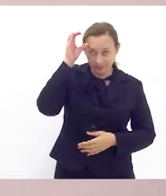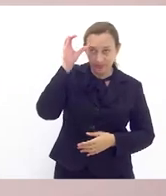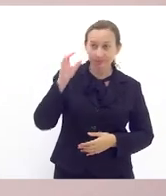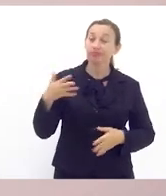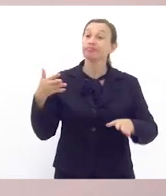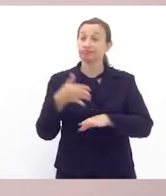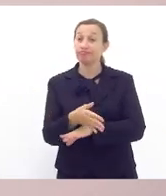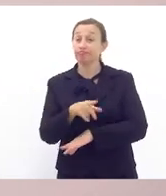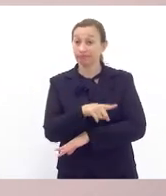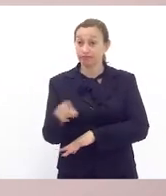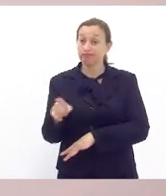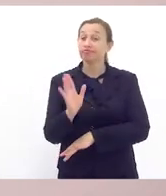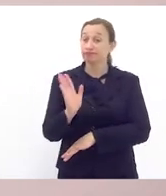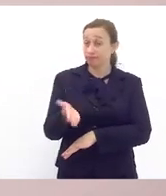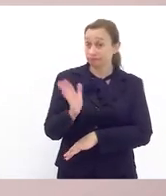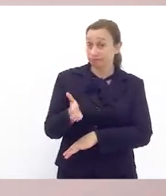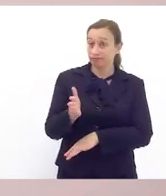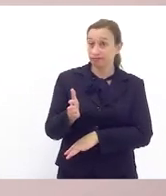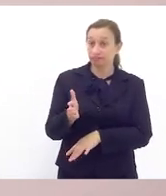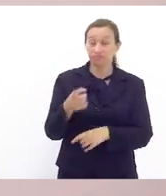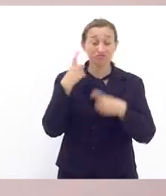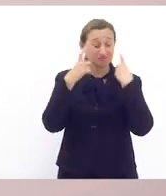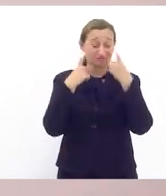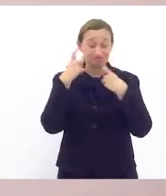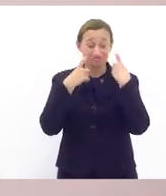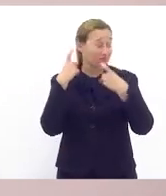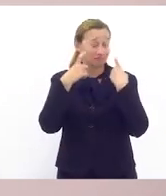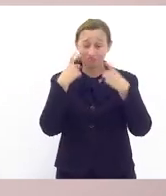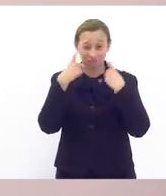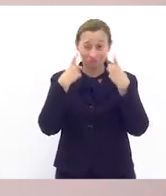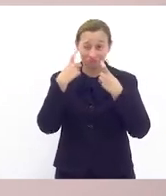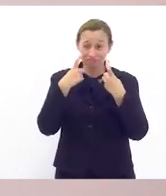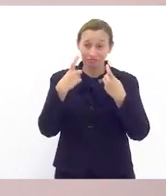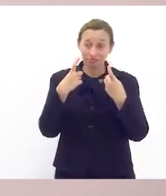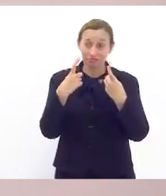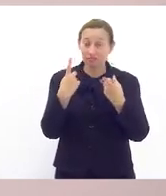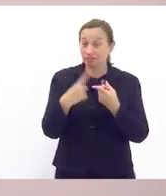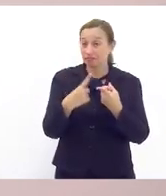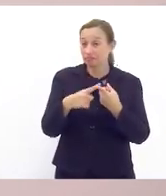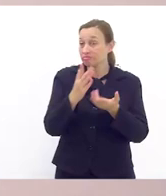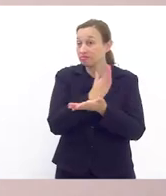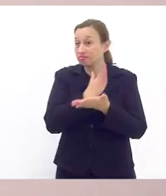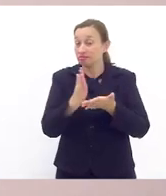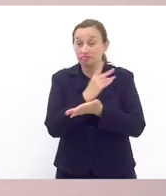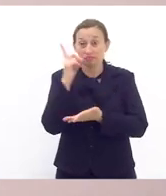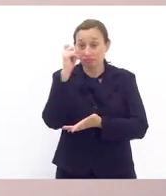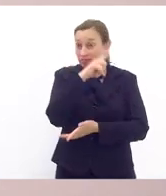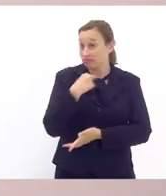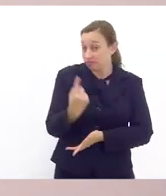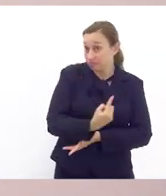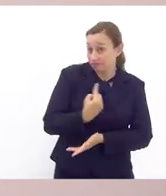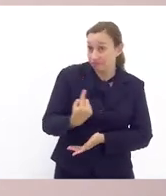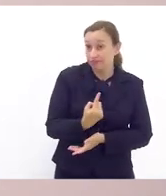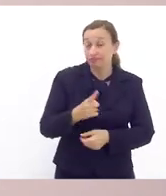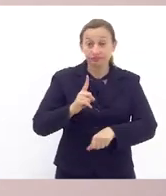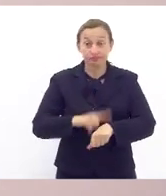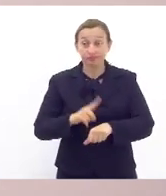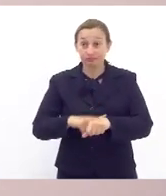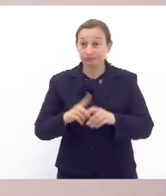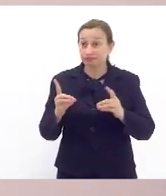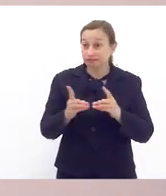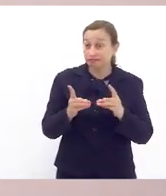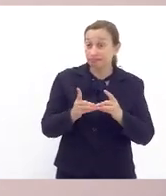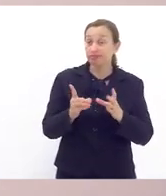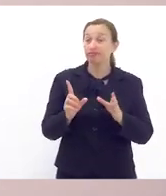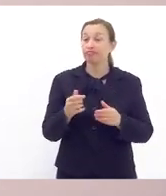chega lá ele já tá no estado de desespero total né que às vezes é até difícil para nós no atendimento